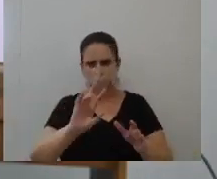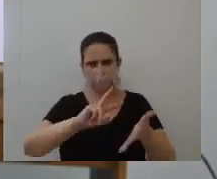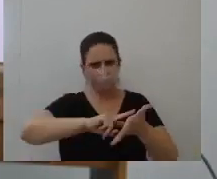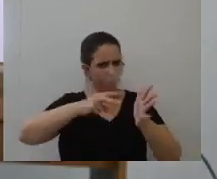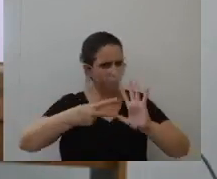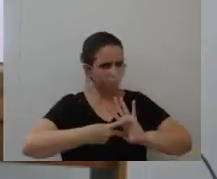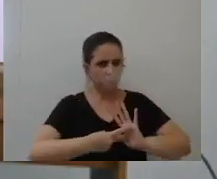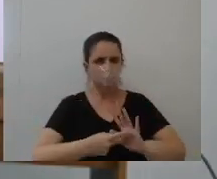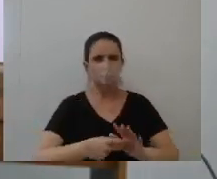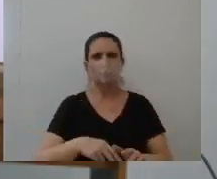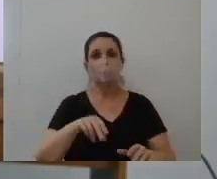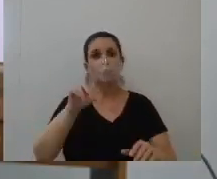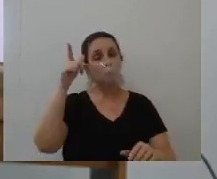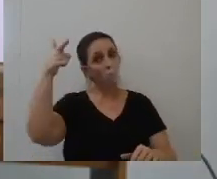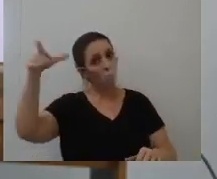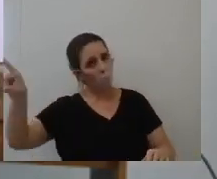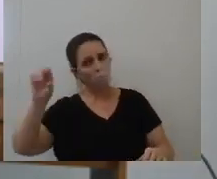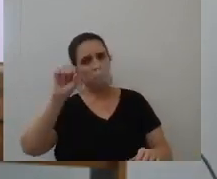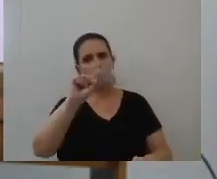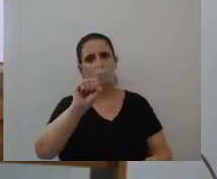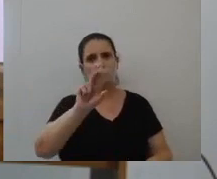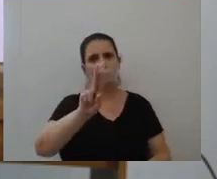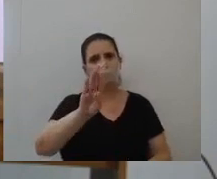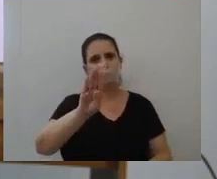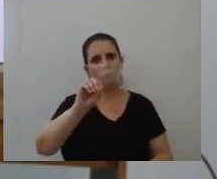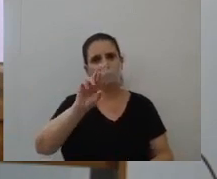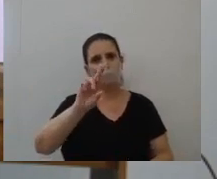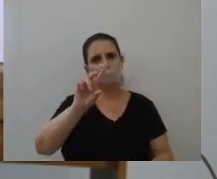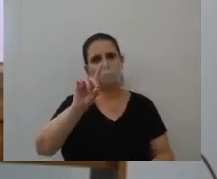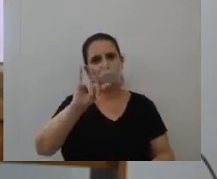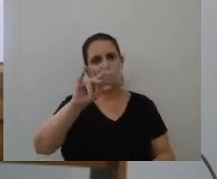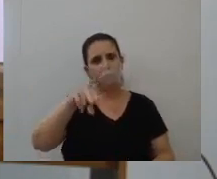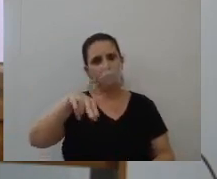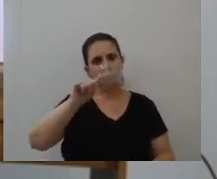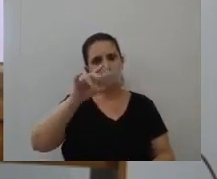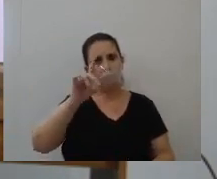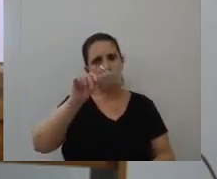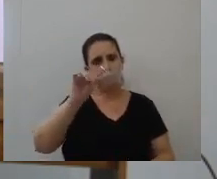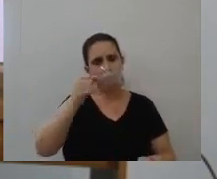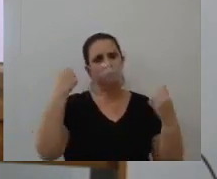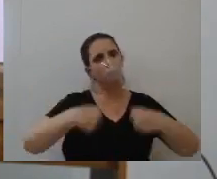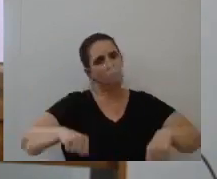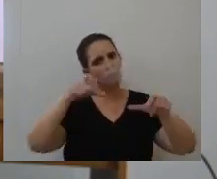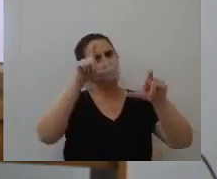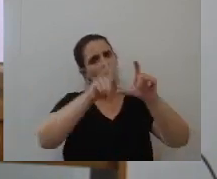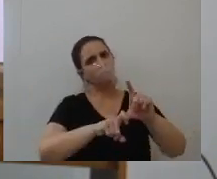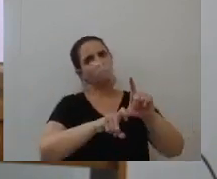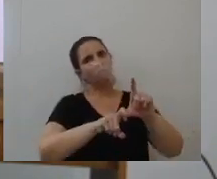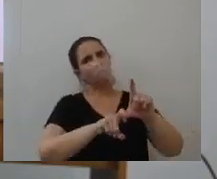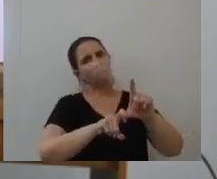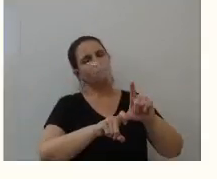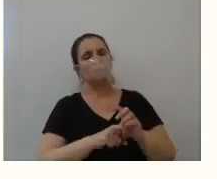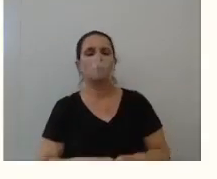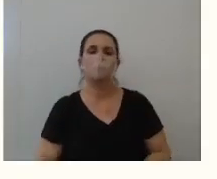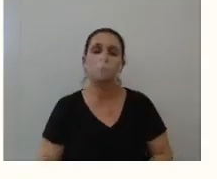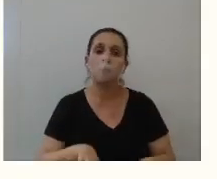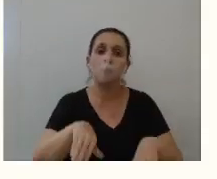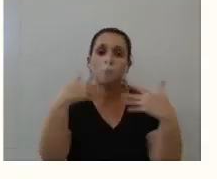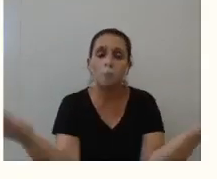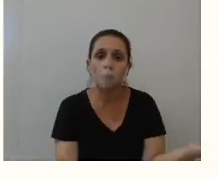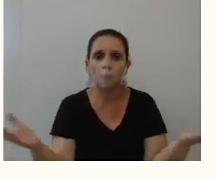sentido. As subordinadas precisam. São orações dependentes. Aí eu tenho aí, ó, quais são as